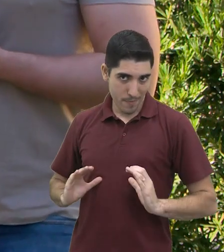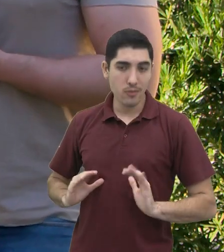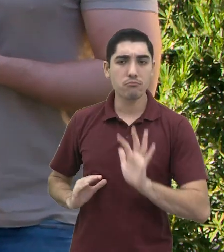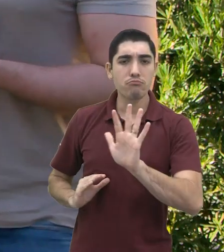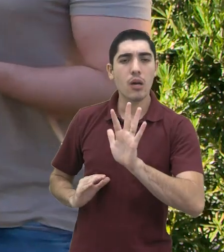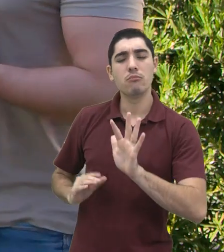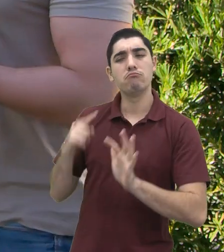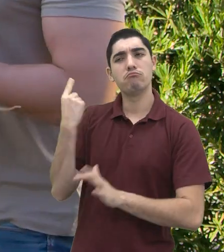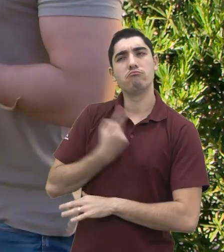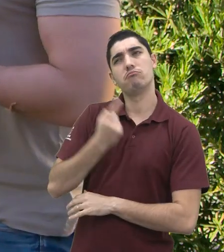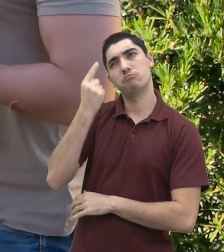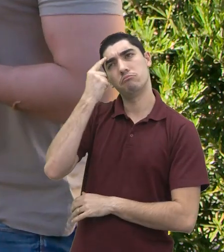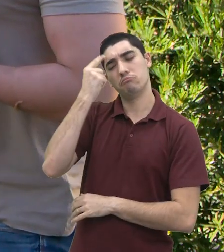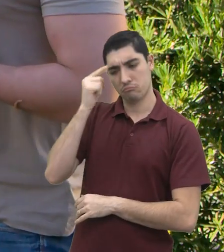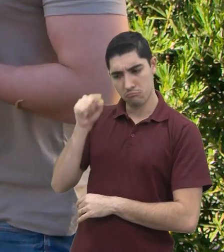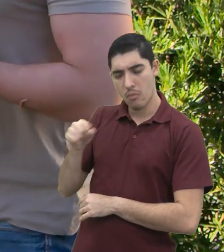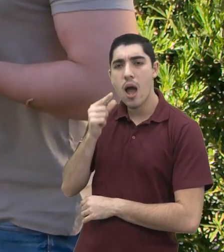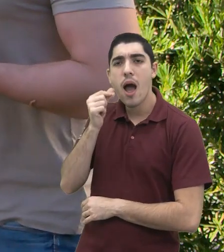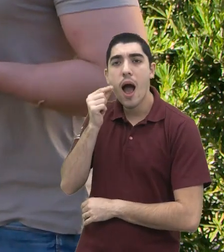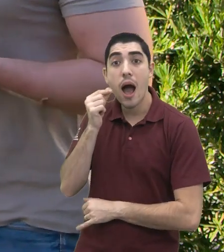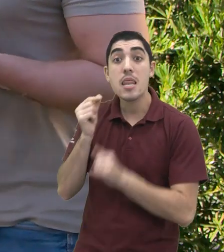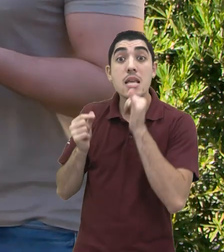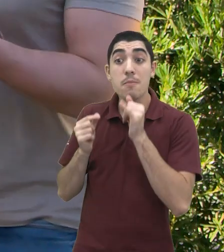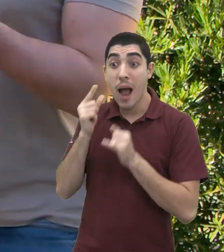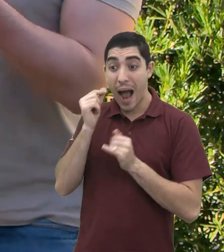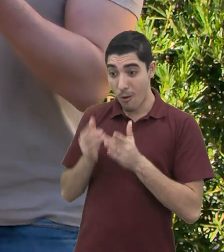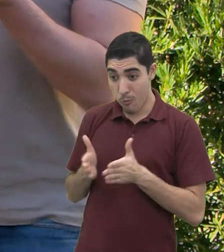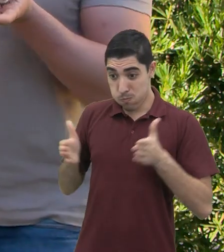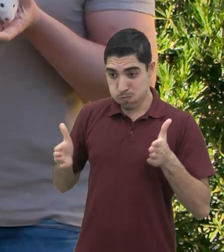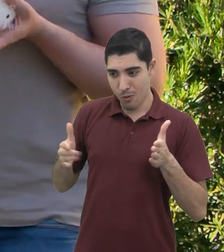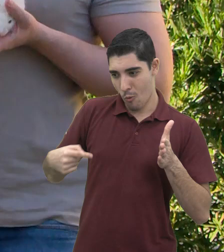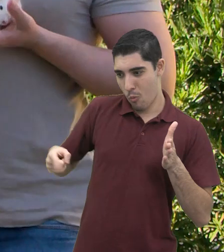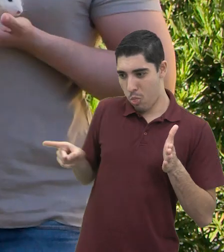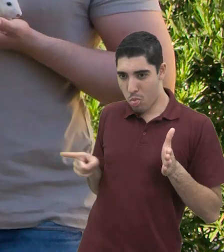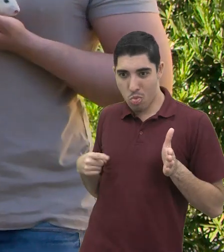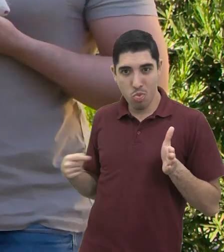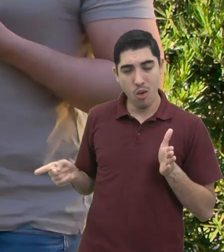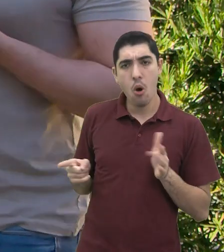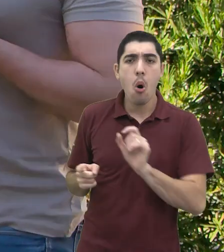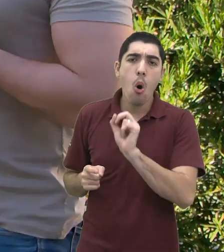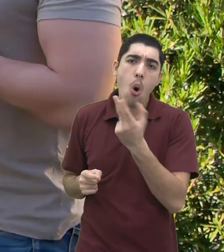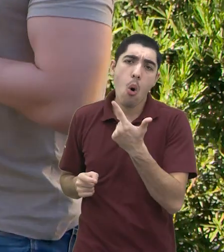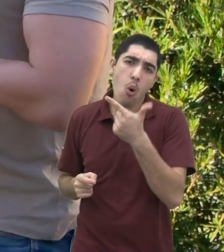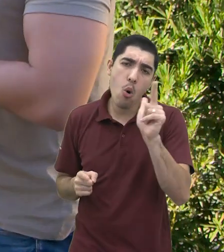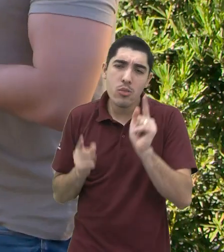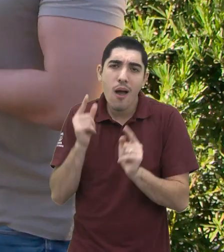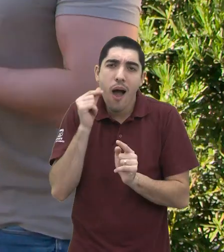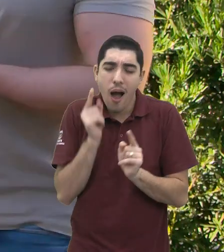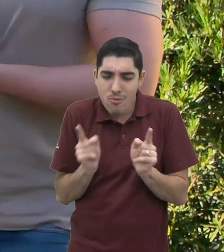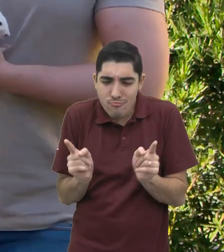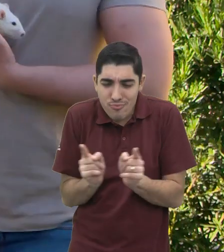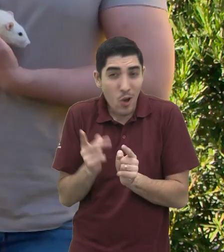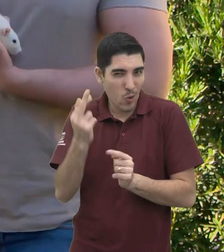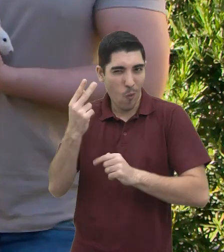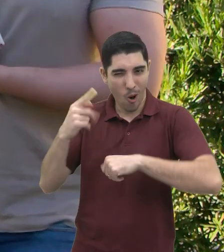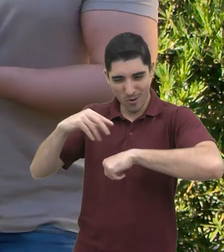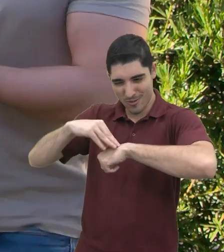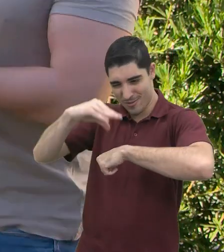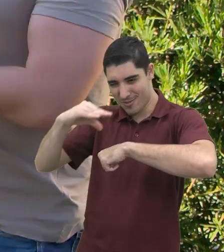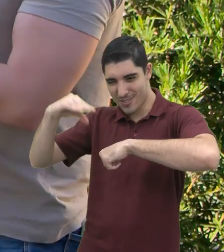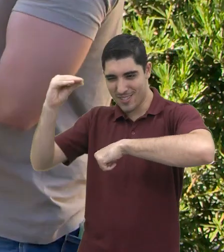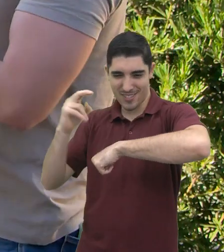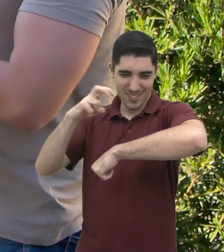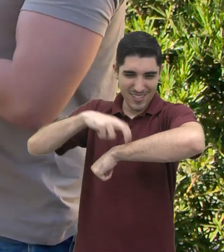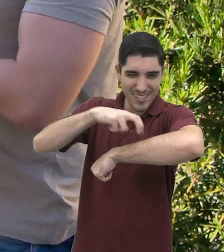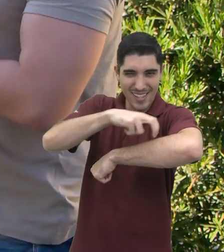comportamento, a gente pensa muito nos ratos, né? A gente vê um ratão desse com um rabão comprido, ou mesmo um menorzinho, como a gente acabou de ver o esquilo da Mongólia,